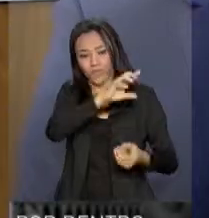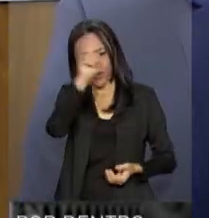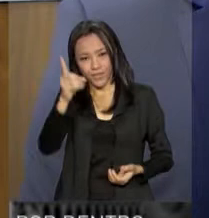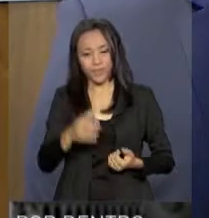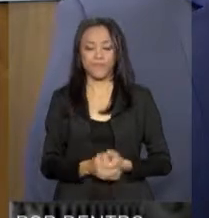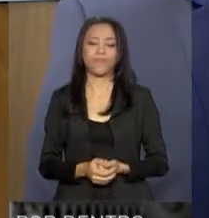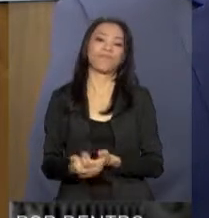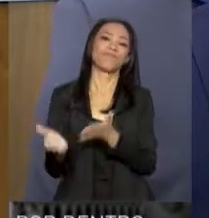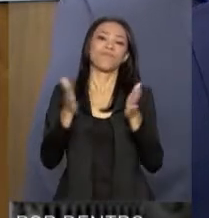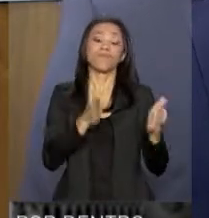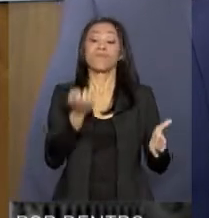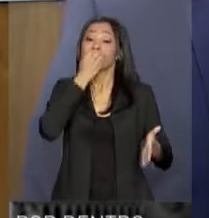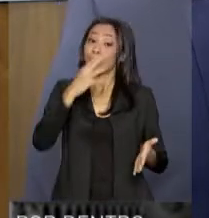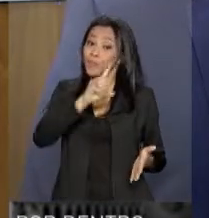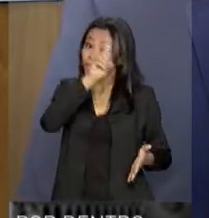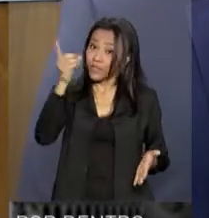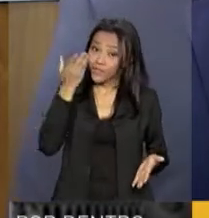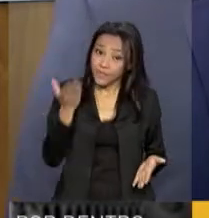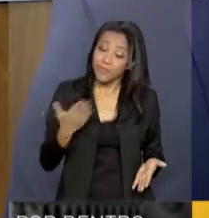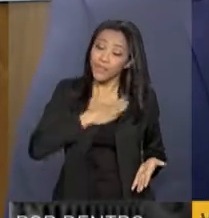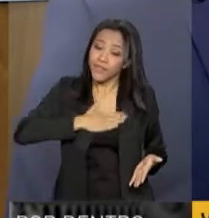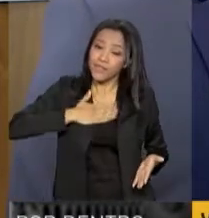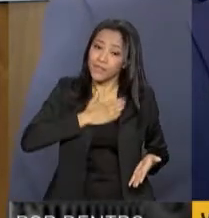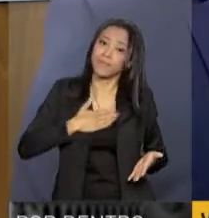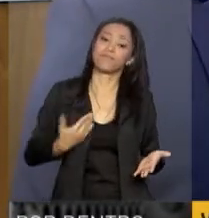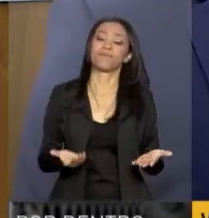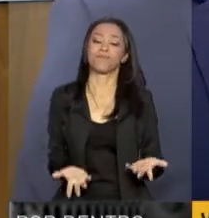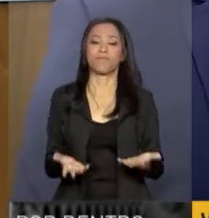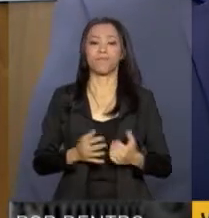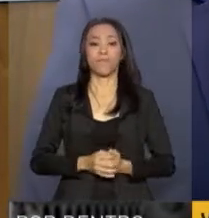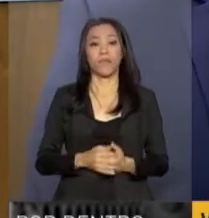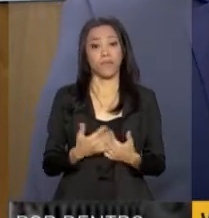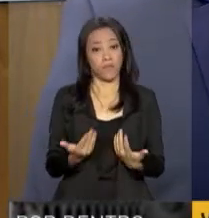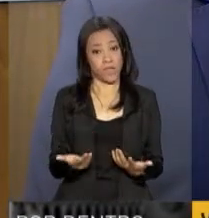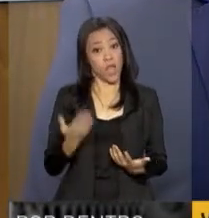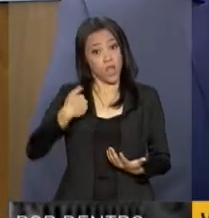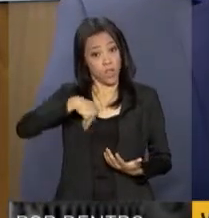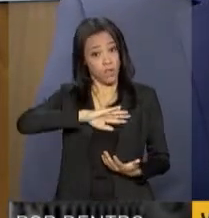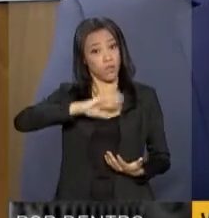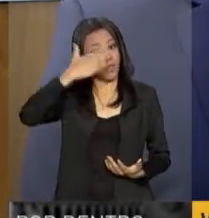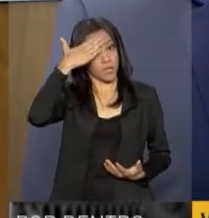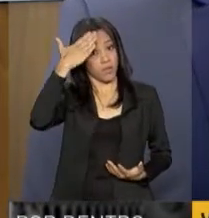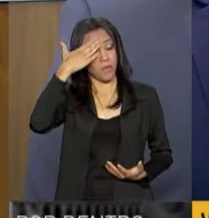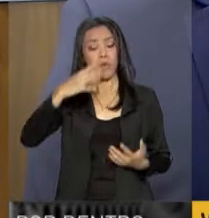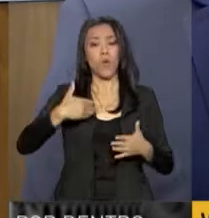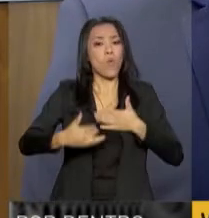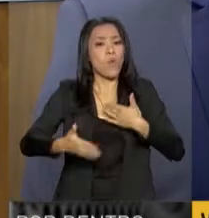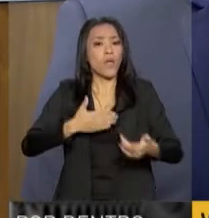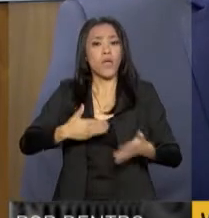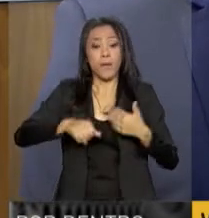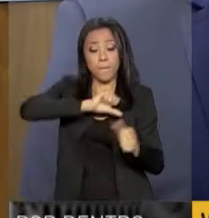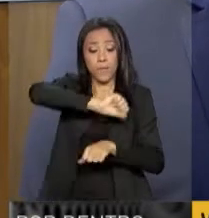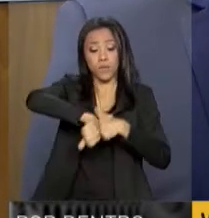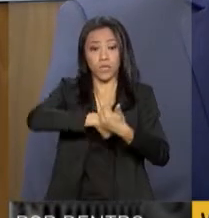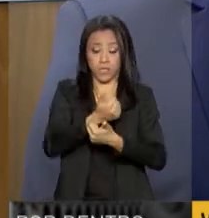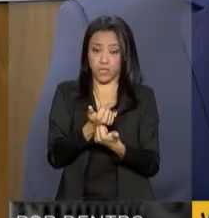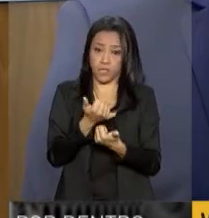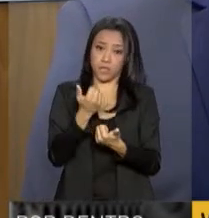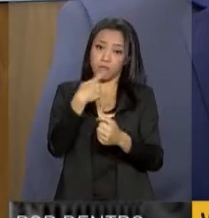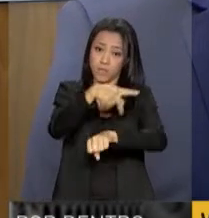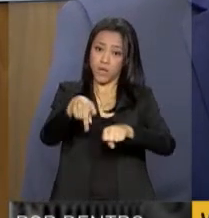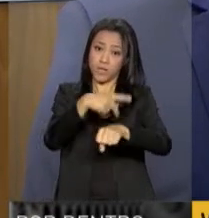tem agora um prazer bem nós sabemos que qualquer mudança de um país ele passa pela mudança na